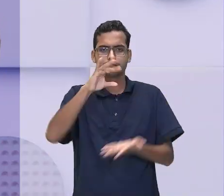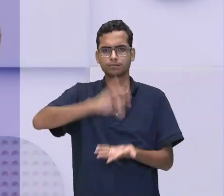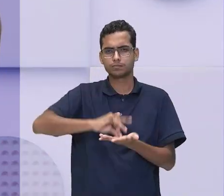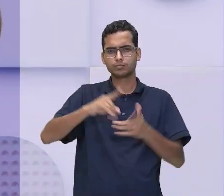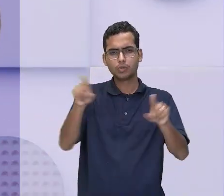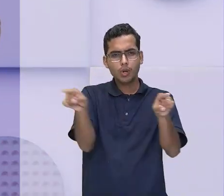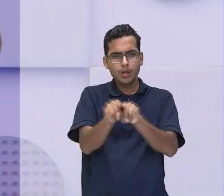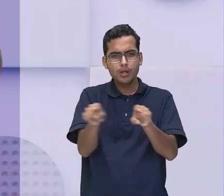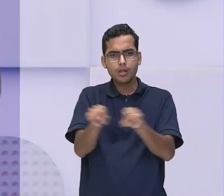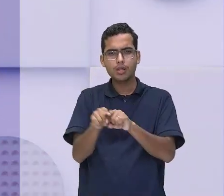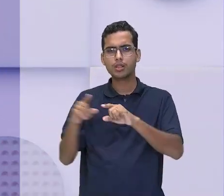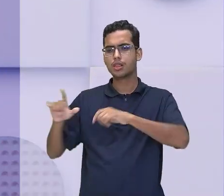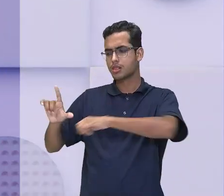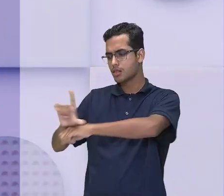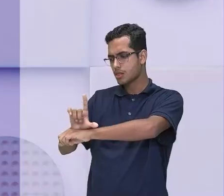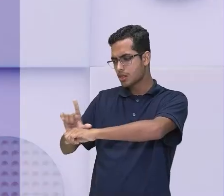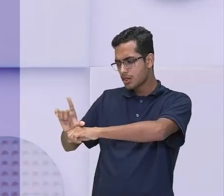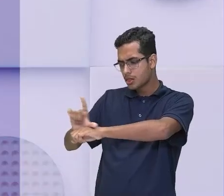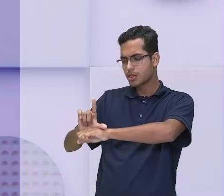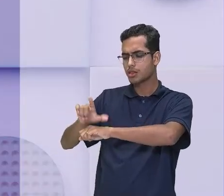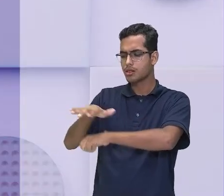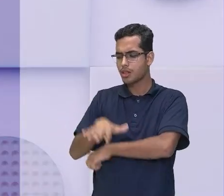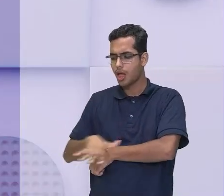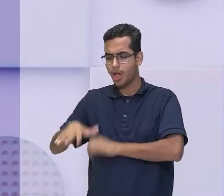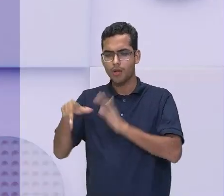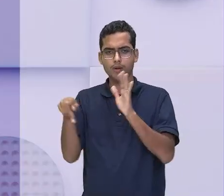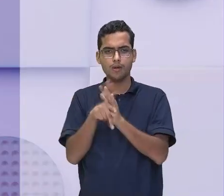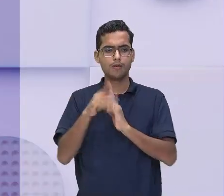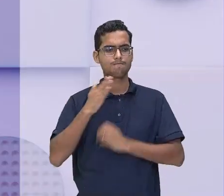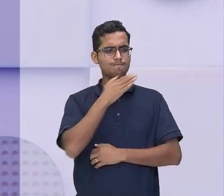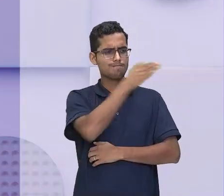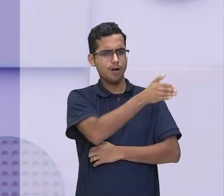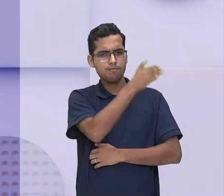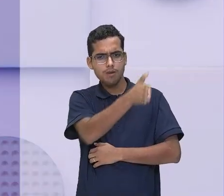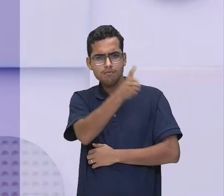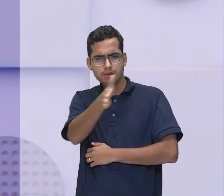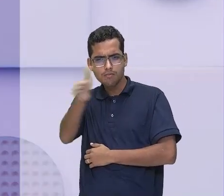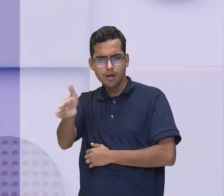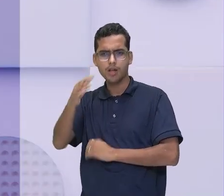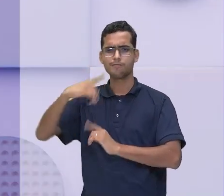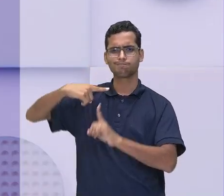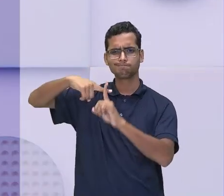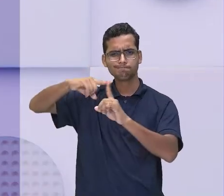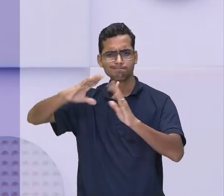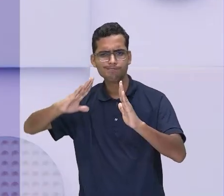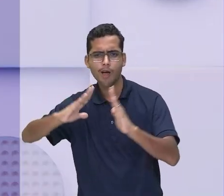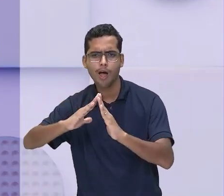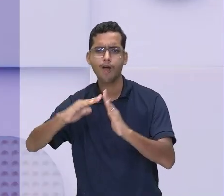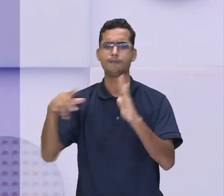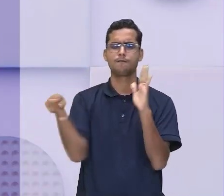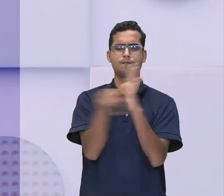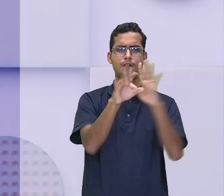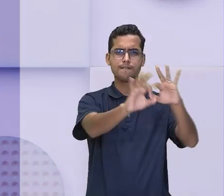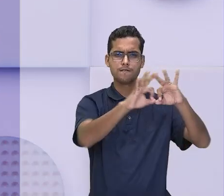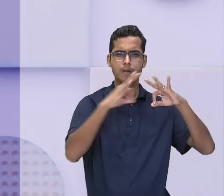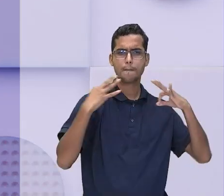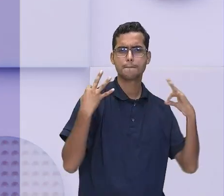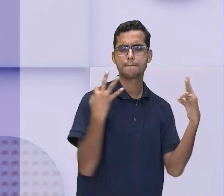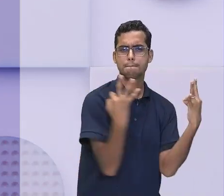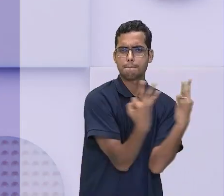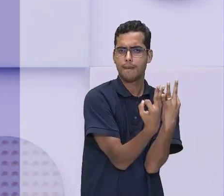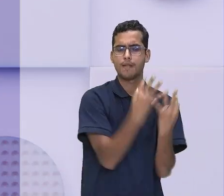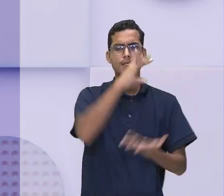hospitais, conversem com a família. E aí, uma coisa bem interessante, quando o paciente ele tem